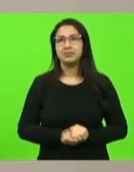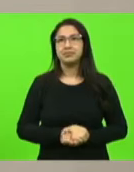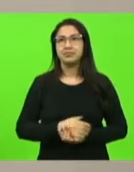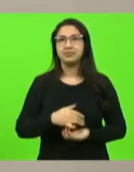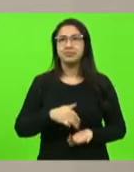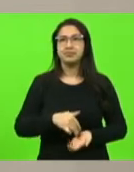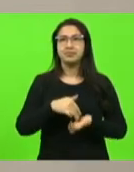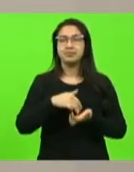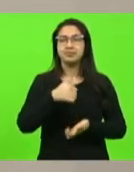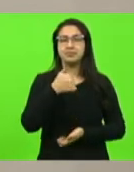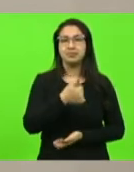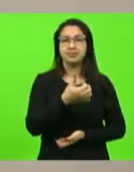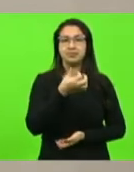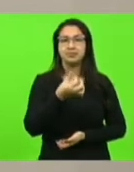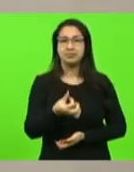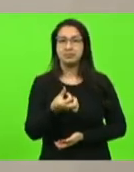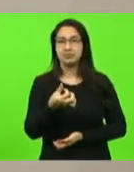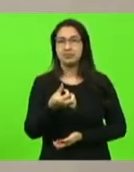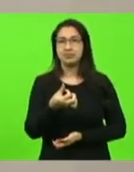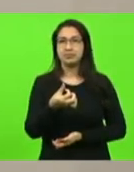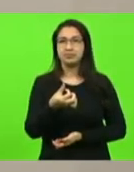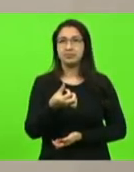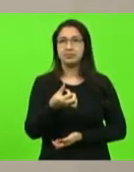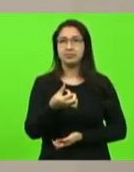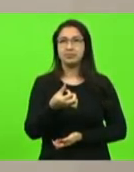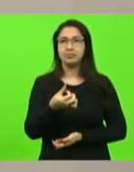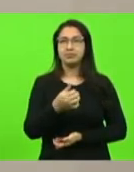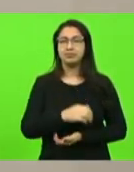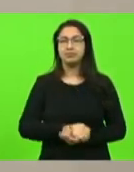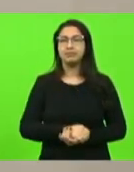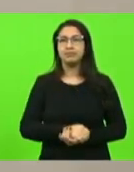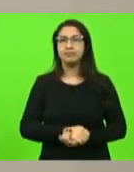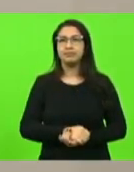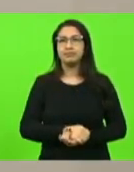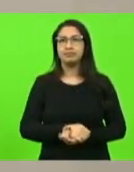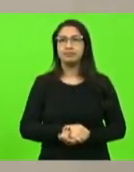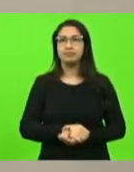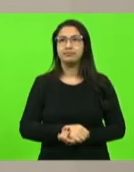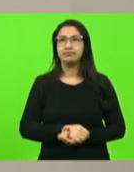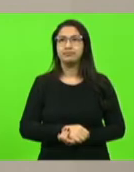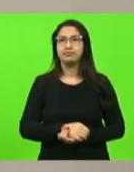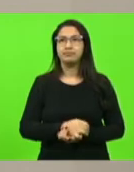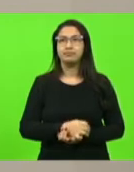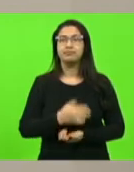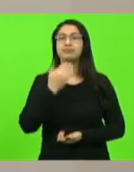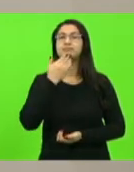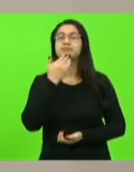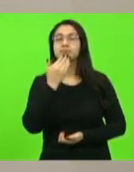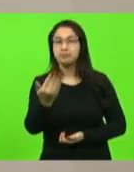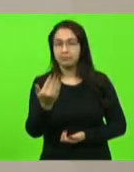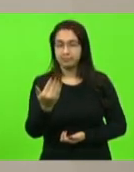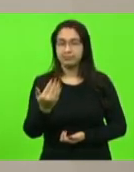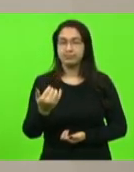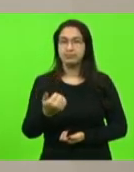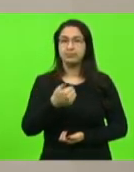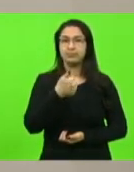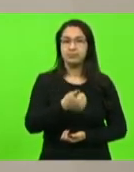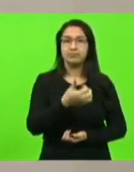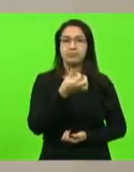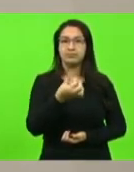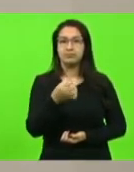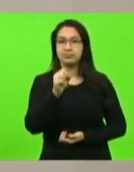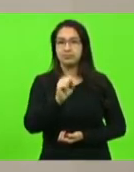Moção 1600, desculpa, perfeito. Requerimentos. Requerimento 1682,